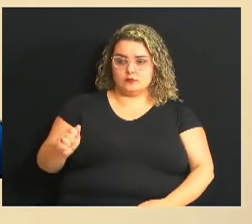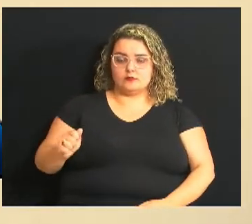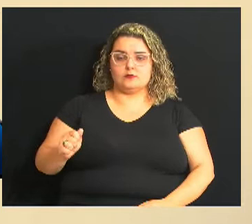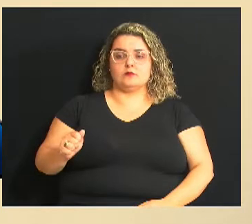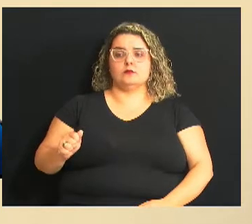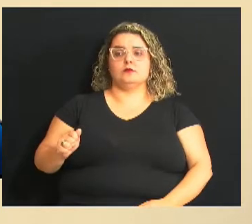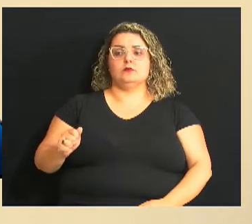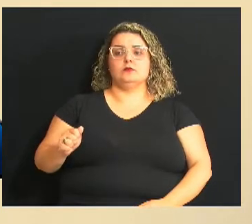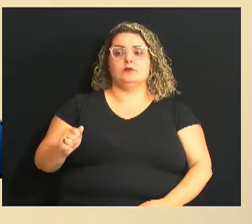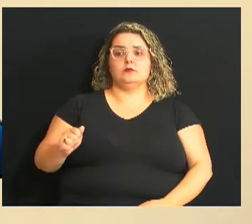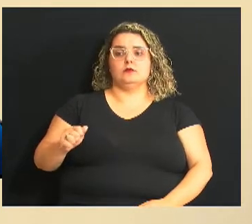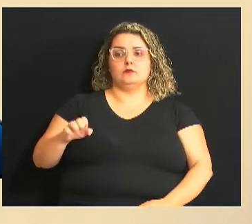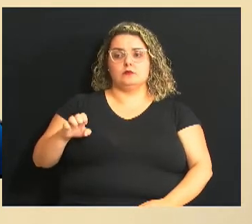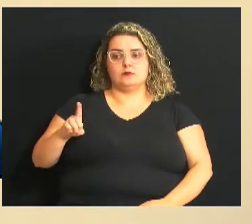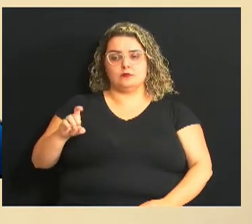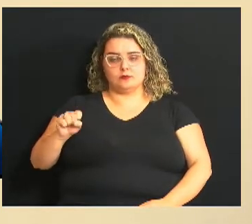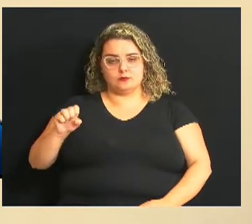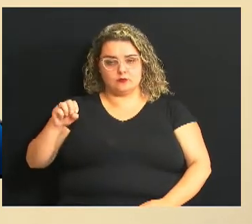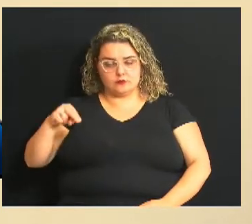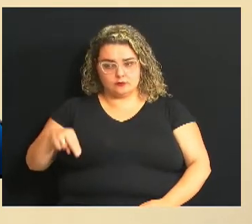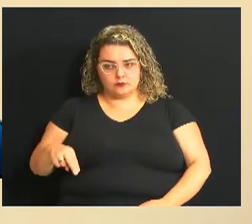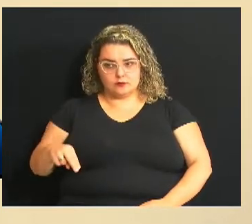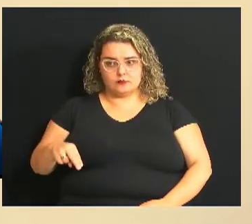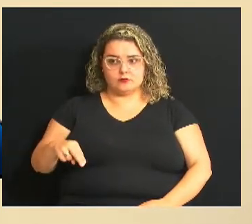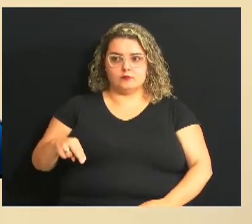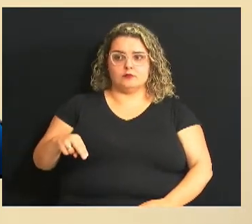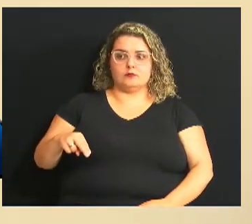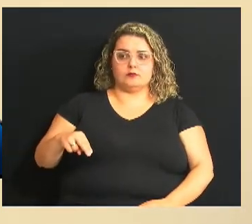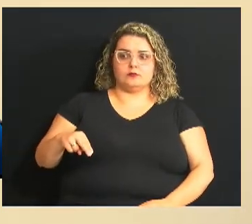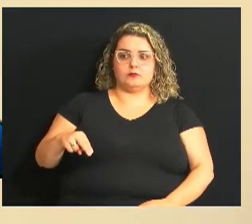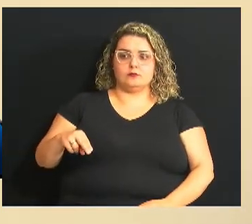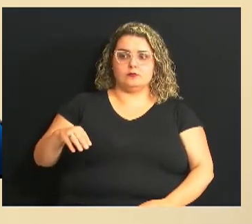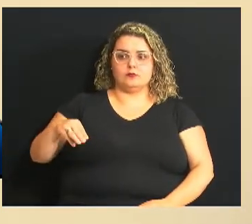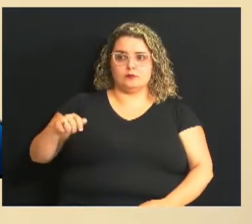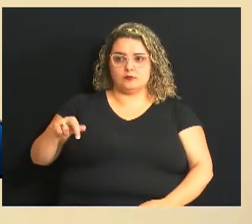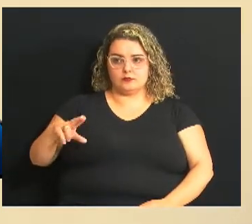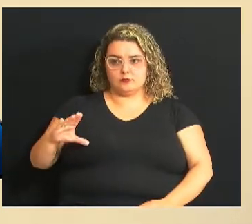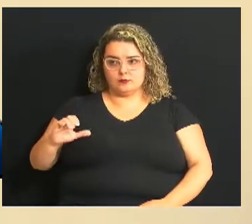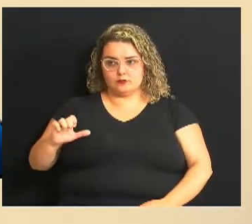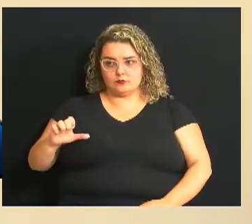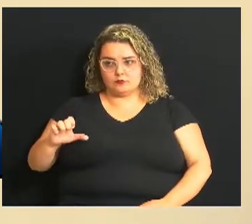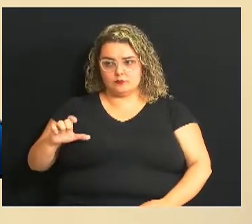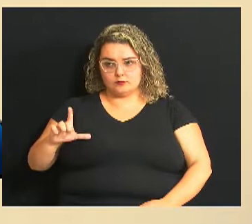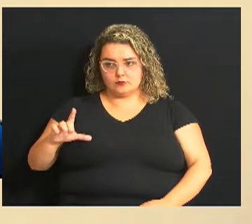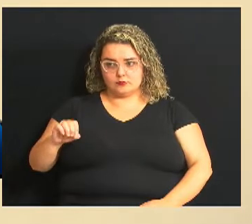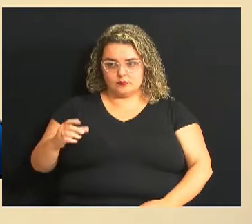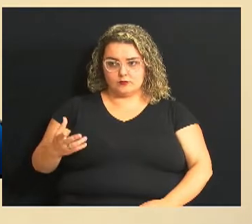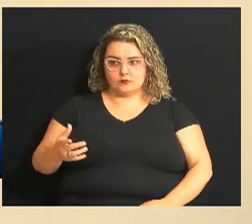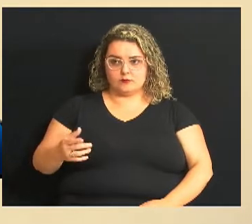Freitas, Edson Anício Duarte, professor Marcelo Knobel, que eu